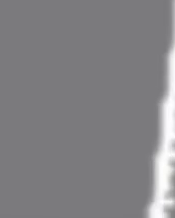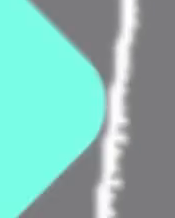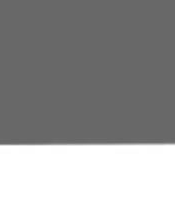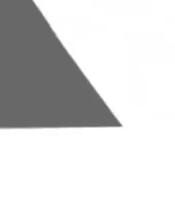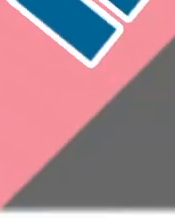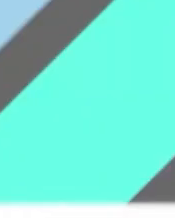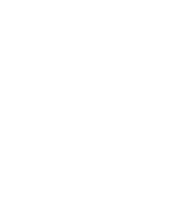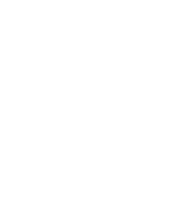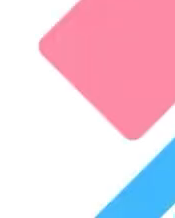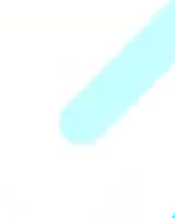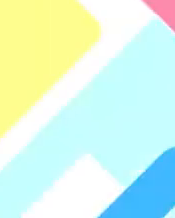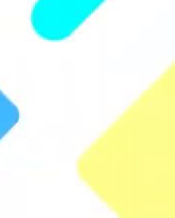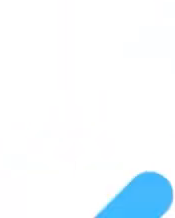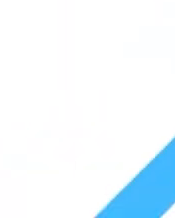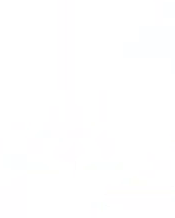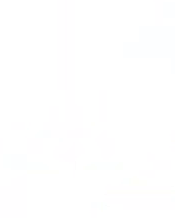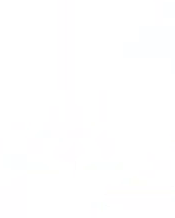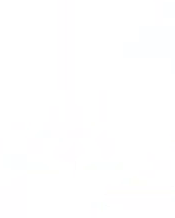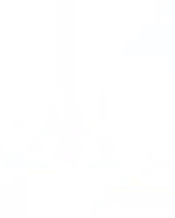E aí